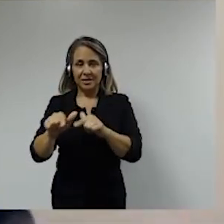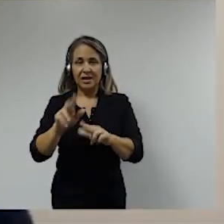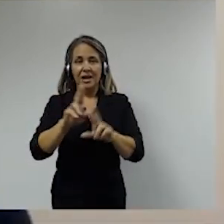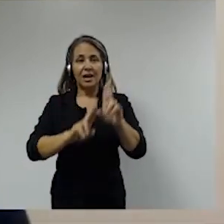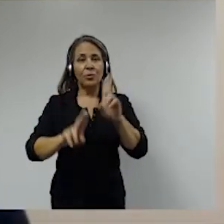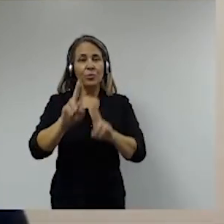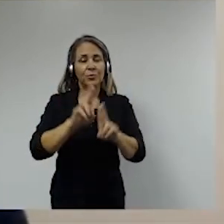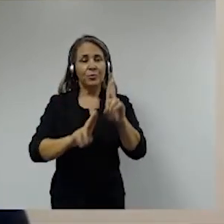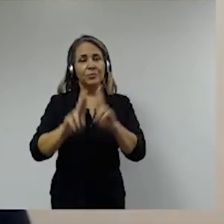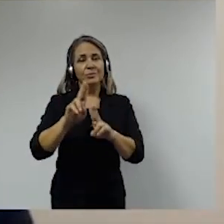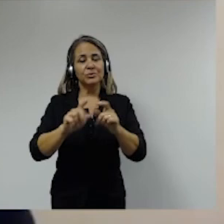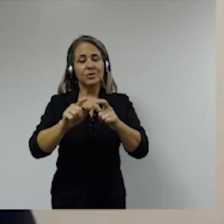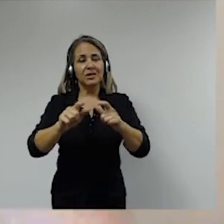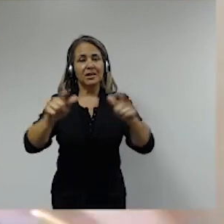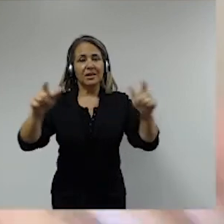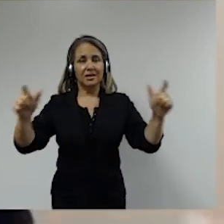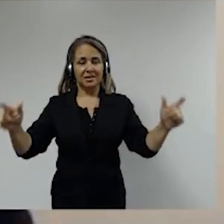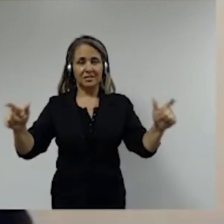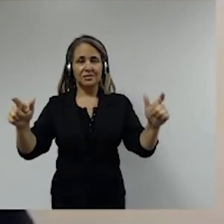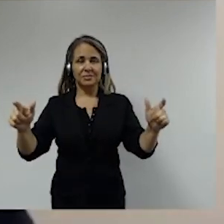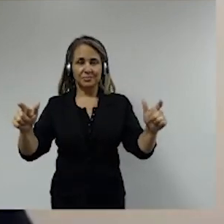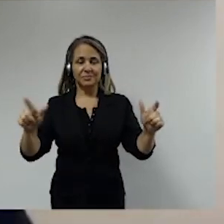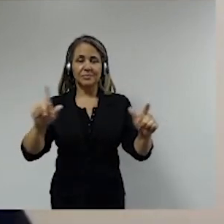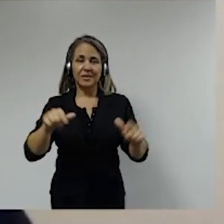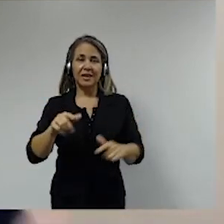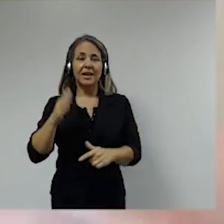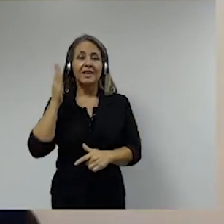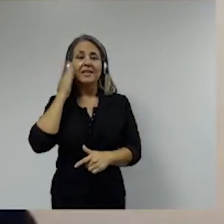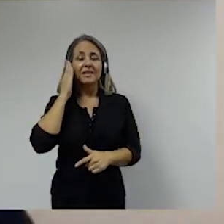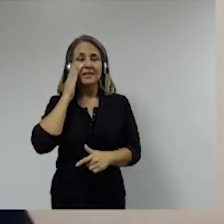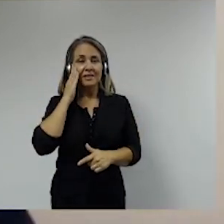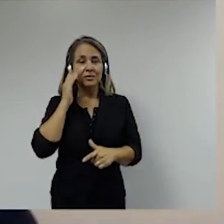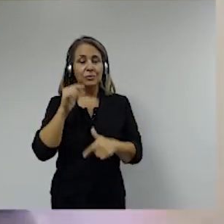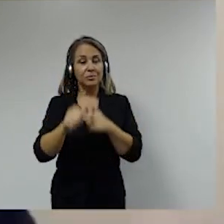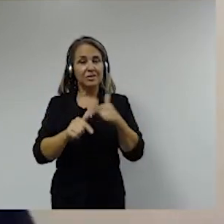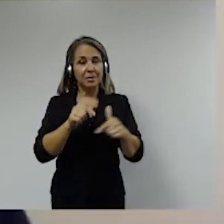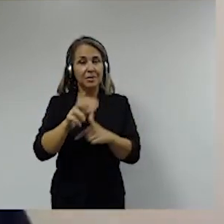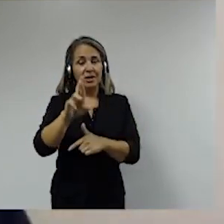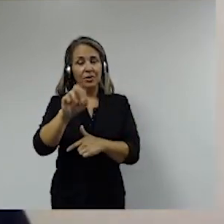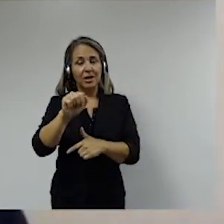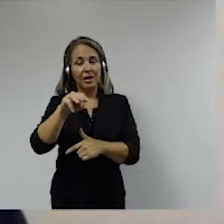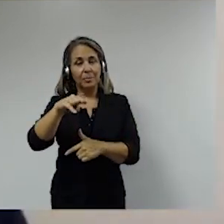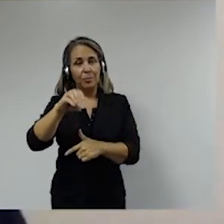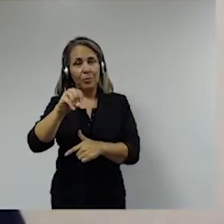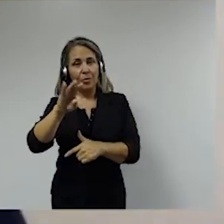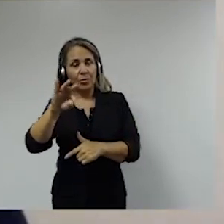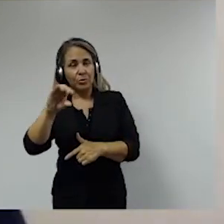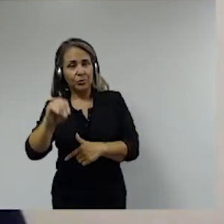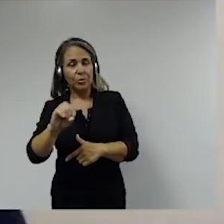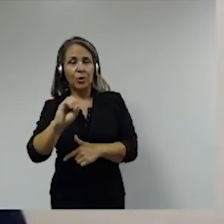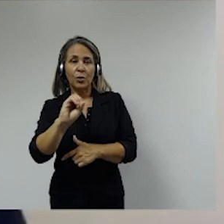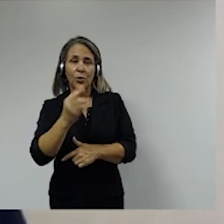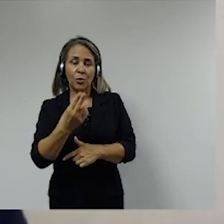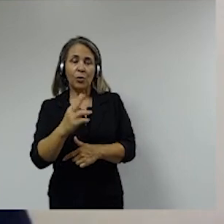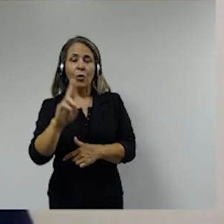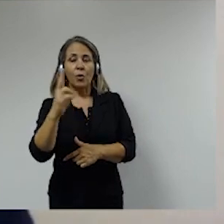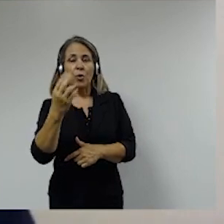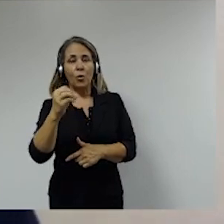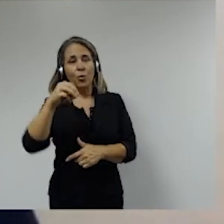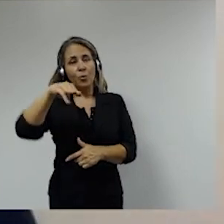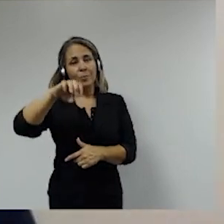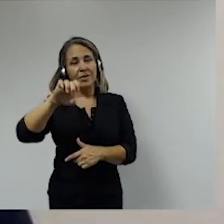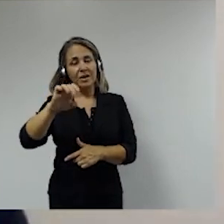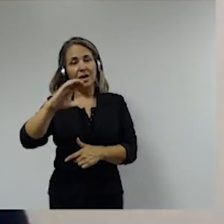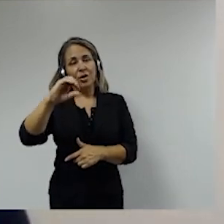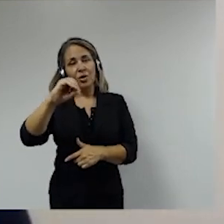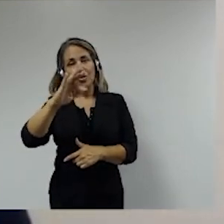conceito alargado. O teletrabalho a ser entendido como trabalho remoto ou home office, como queiram alguns. E